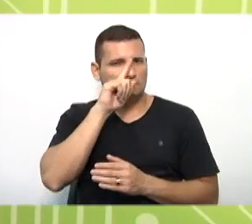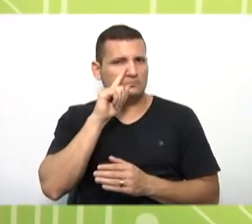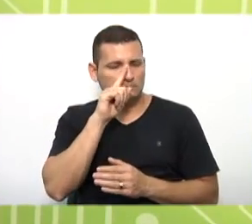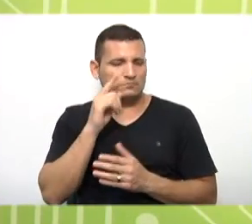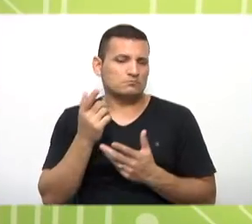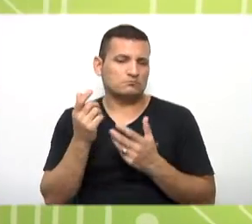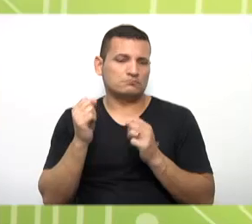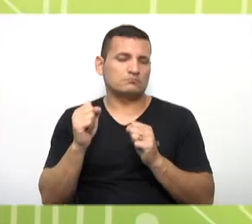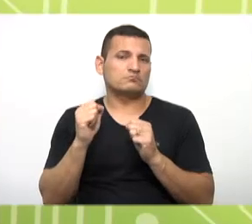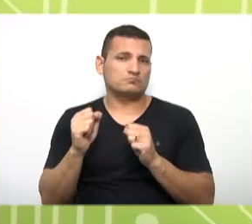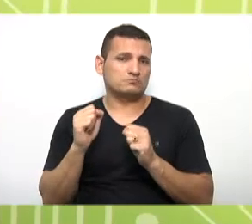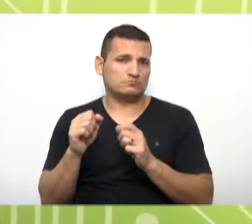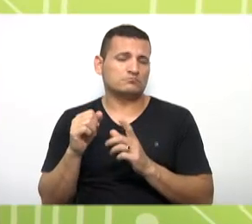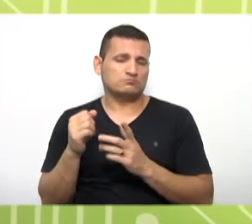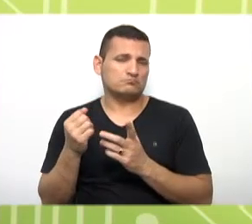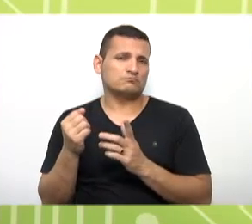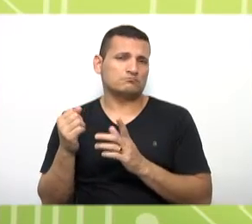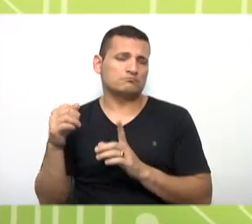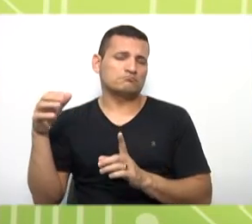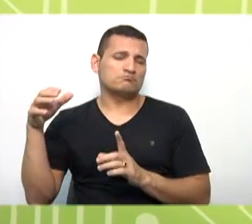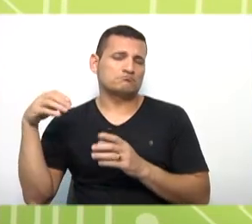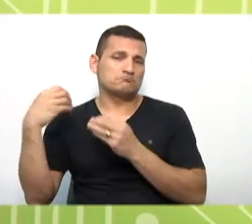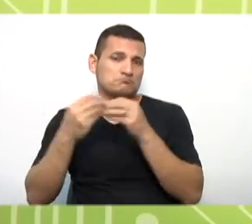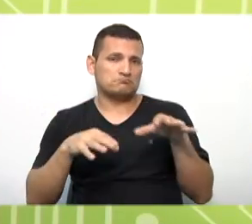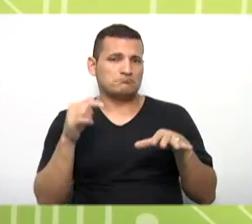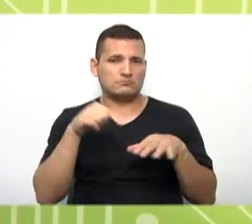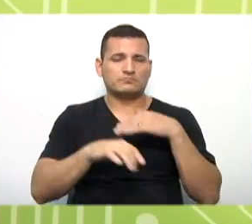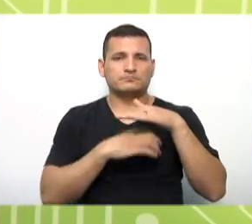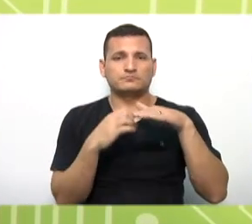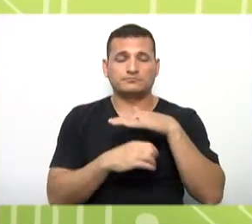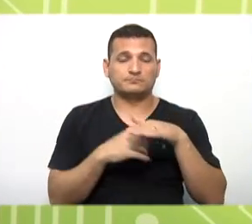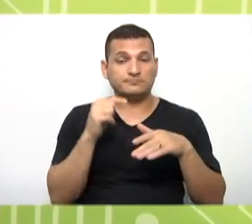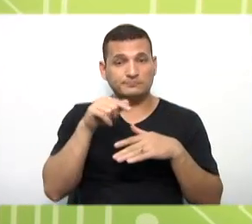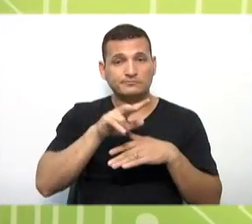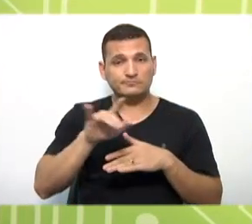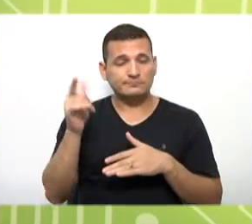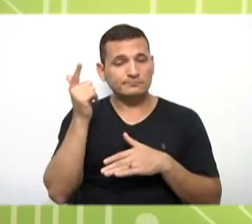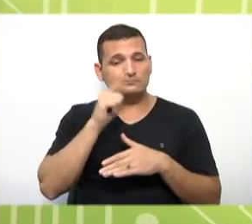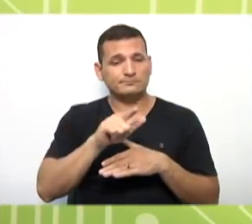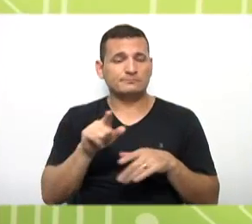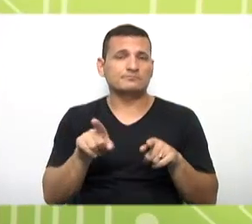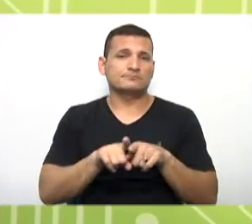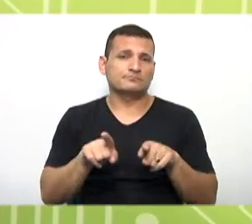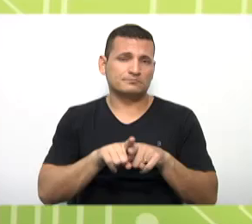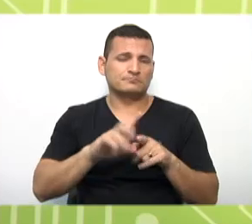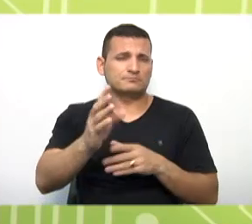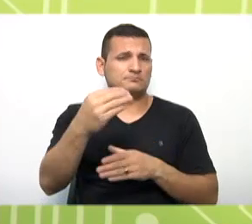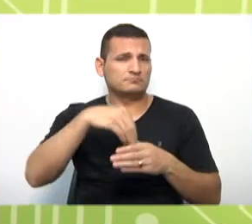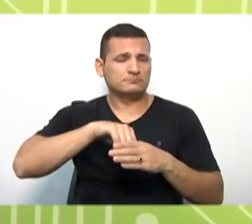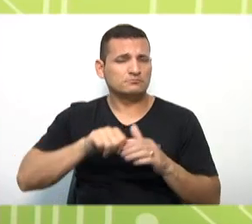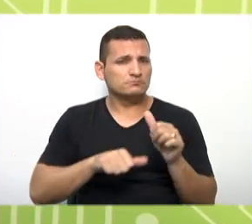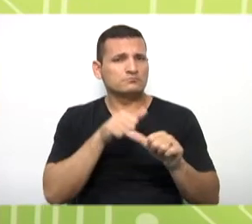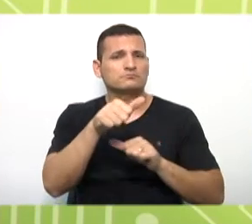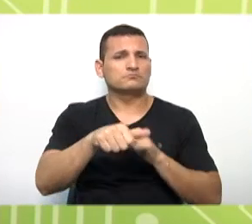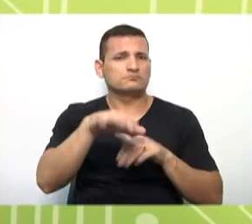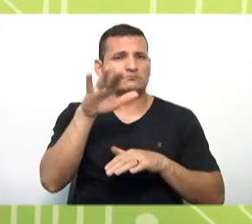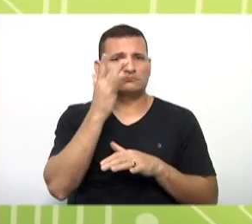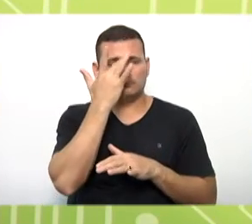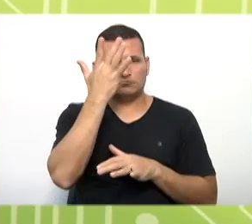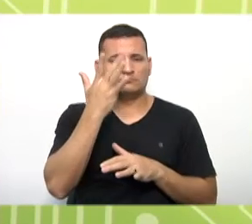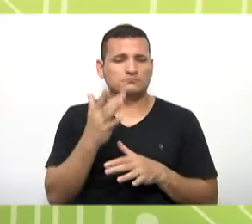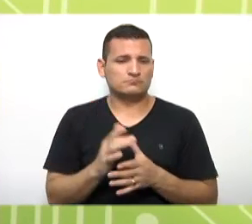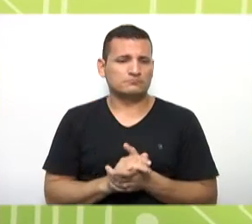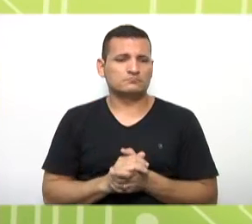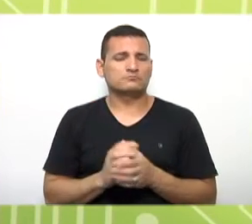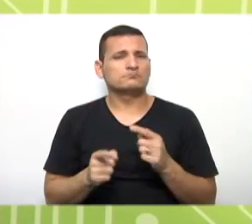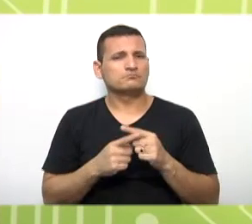que rondam a organização, e aí vai conseguir até implementar uma mudança mais fácil, porque aí ele vai